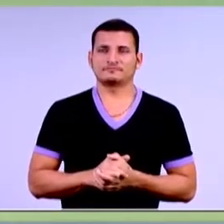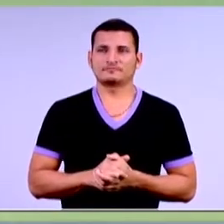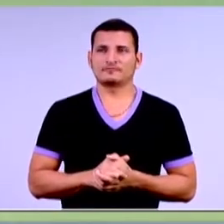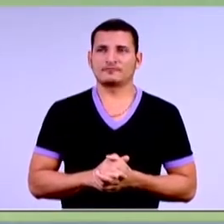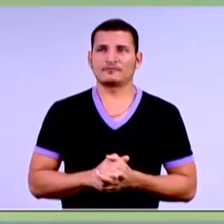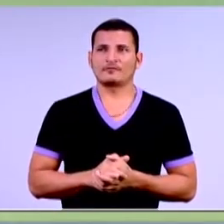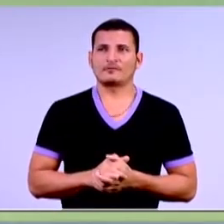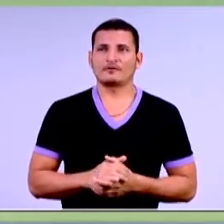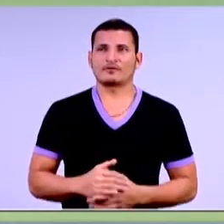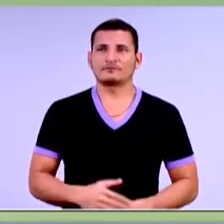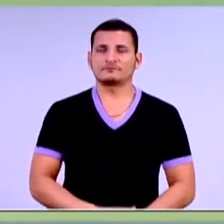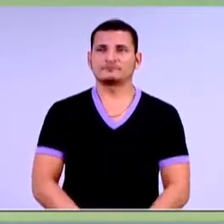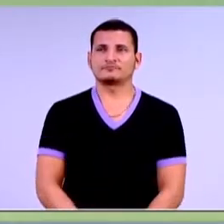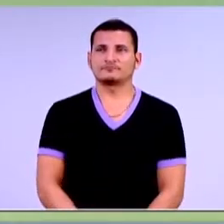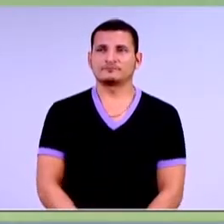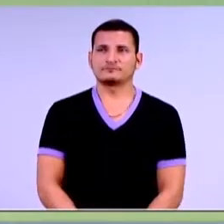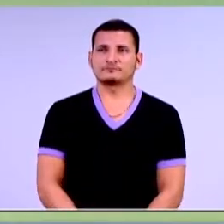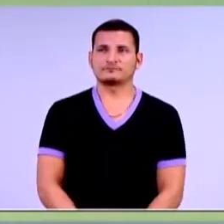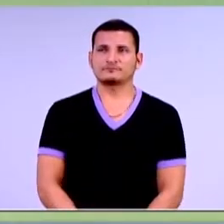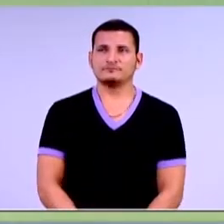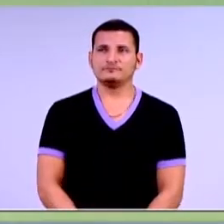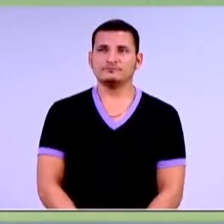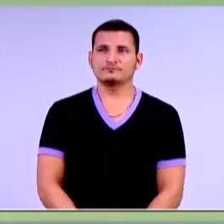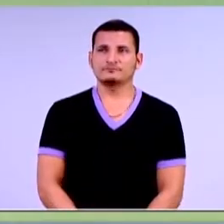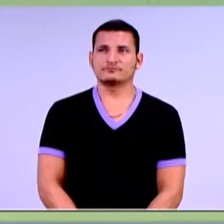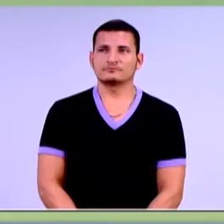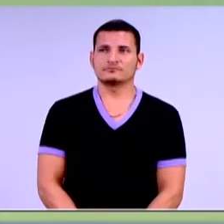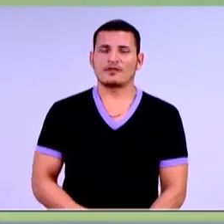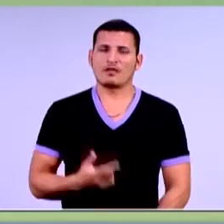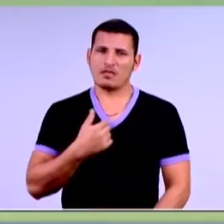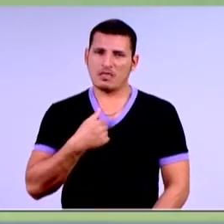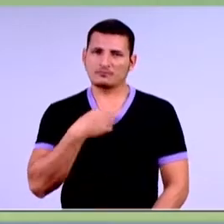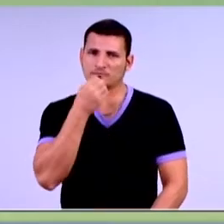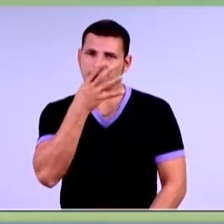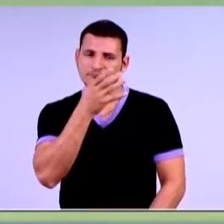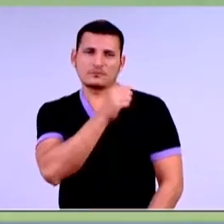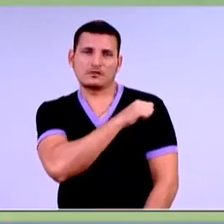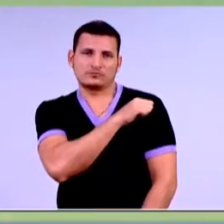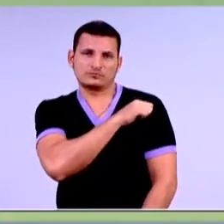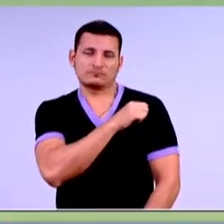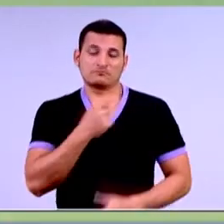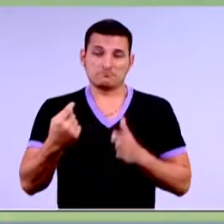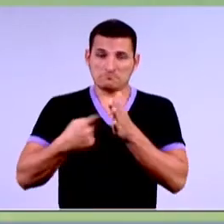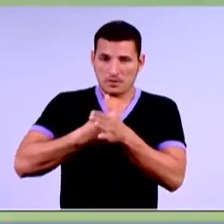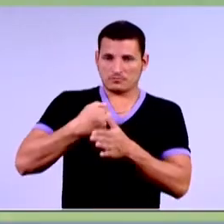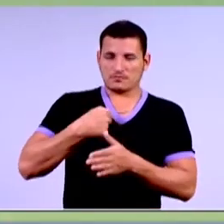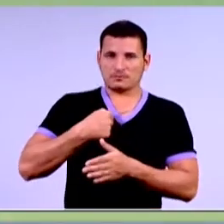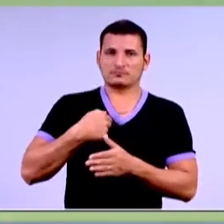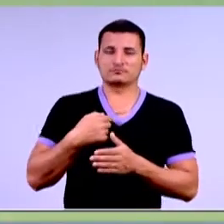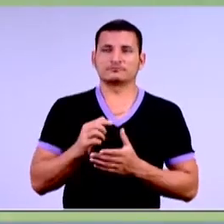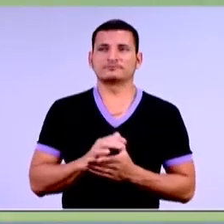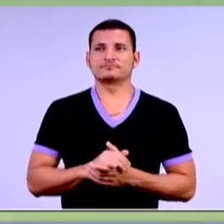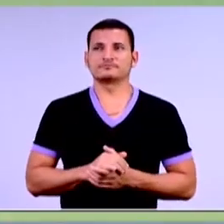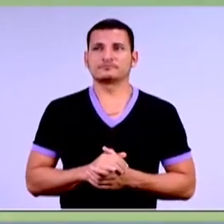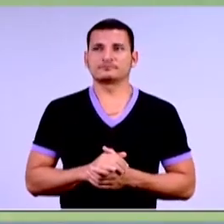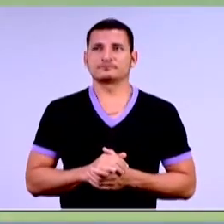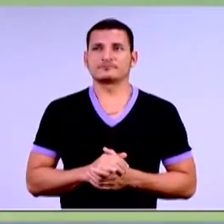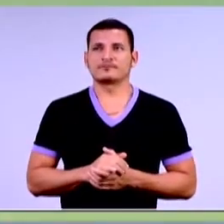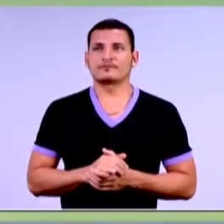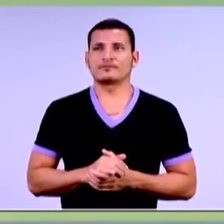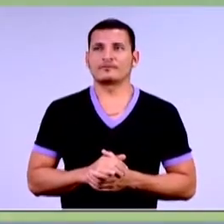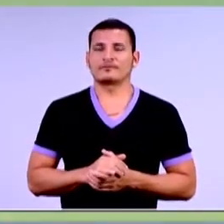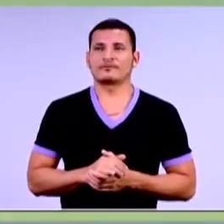eu estou pensando cá com os meus botões eu sou uma boa aluna faço a pergunta pra mim mesmo é mais agressivo